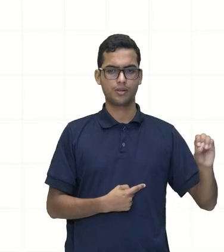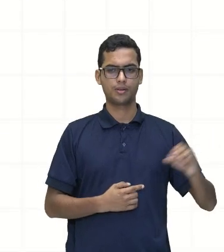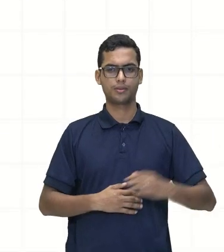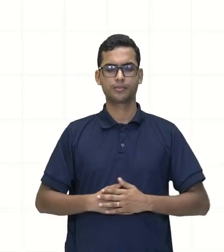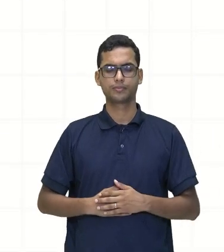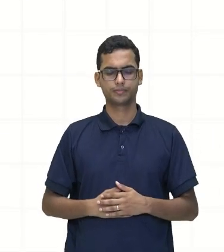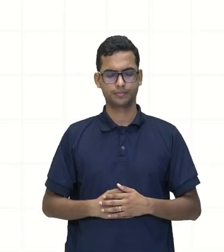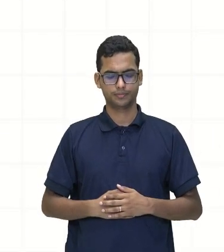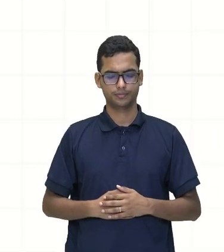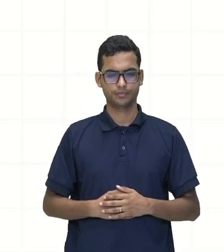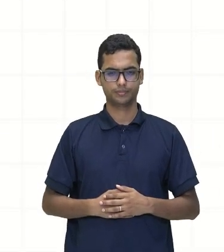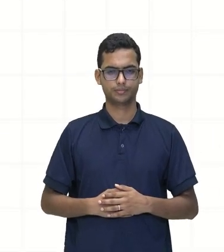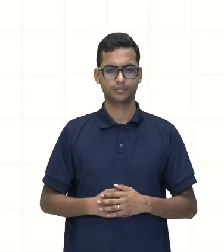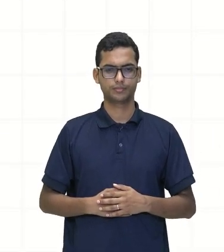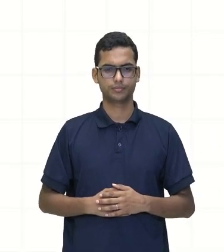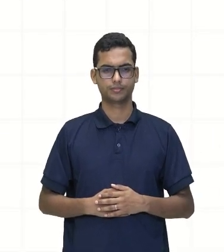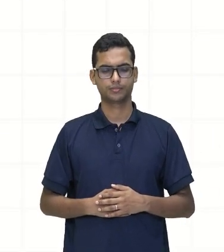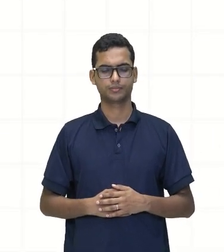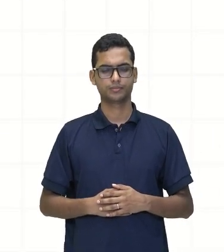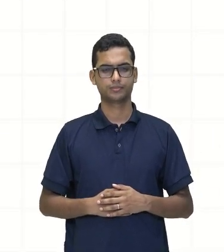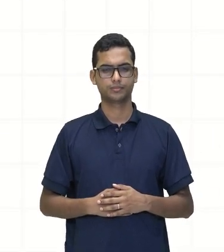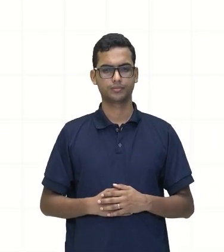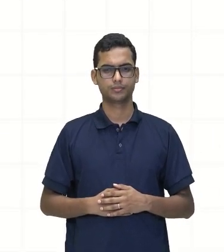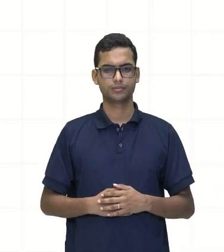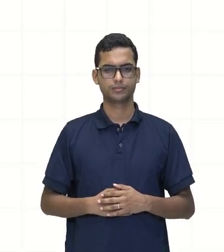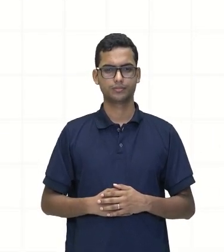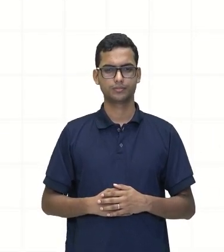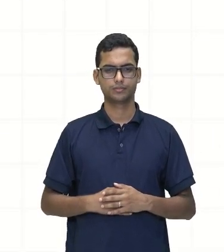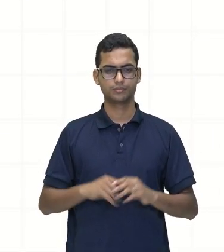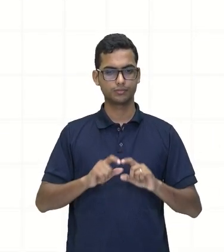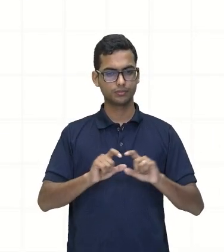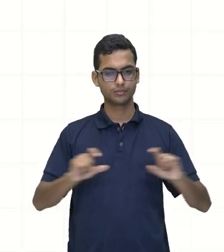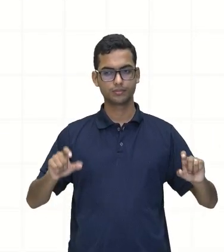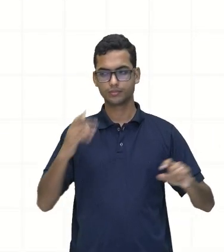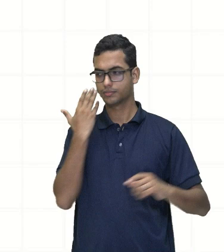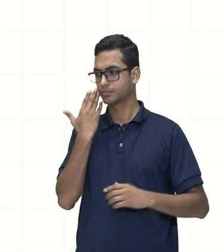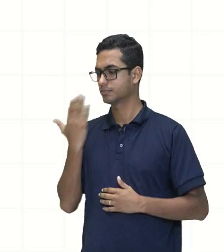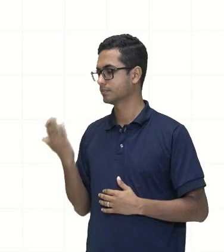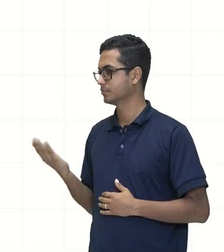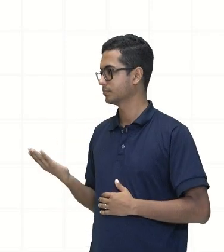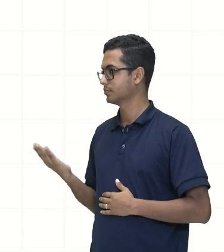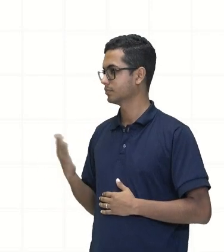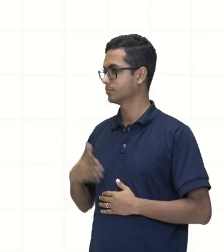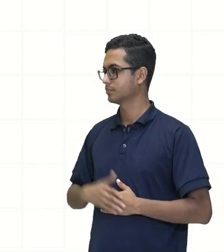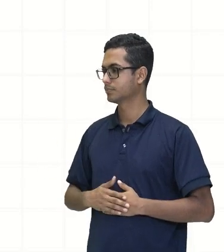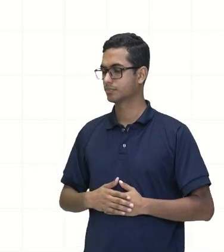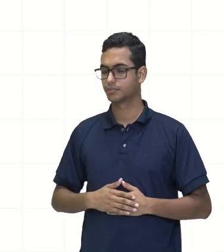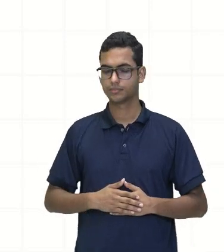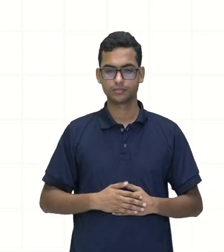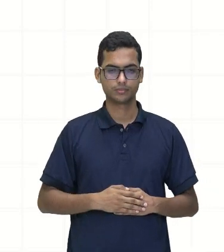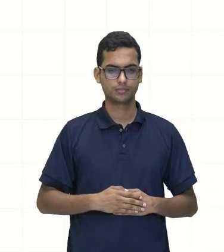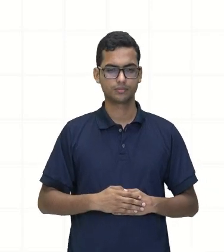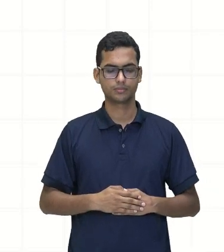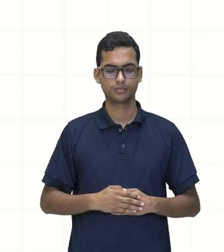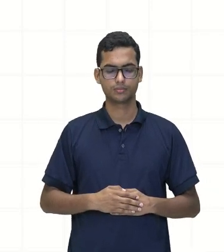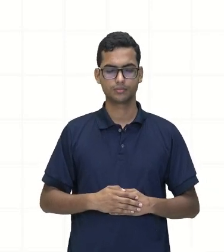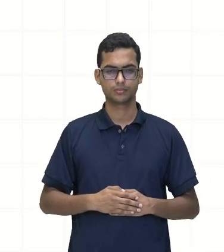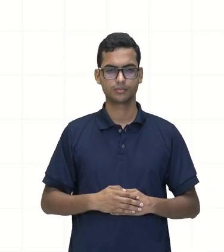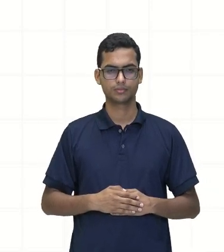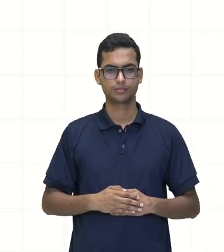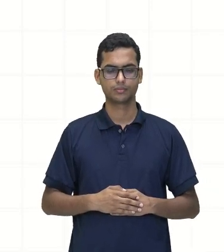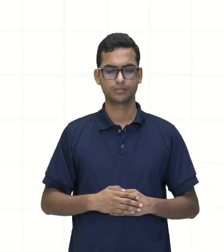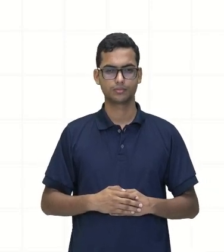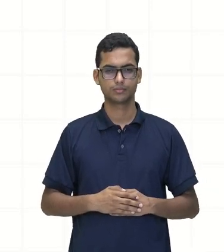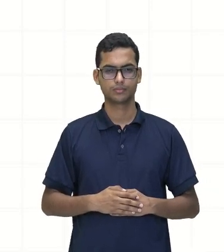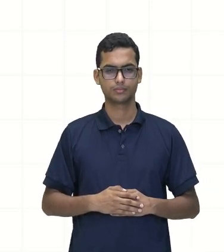Então, R$107, né, menos 219 do meu segundo cheque. Eu vou